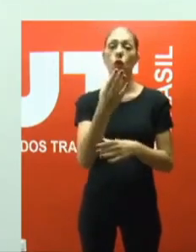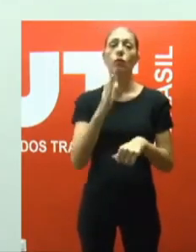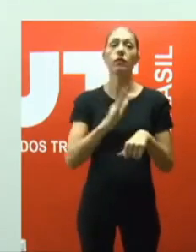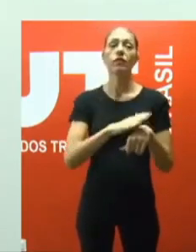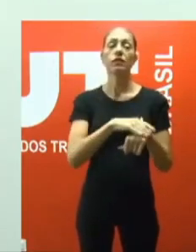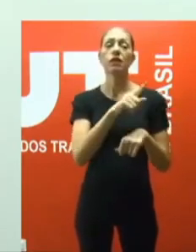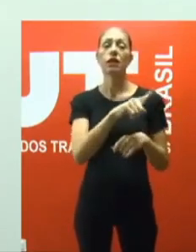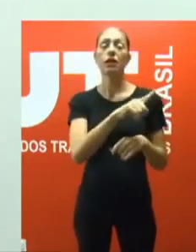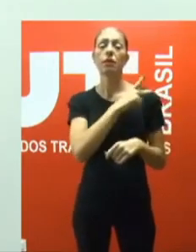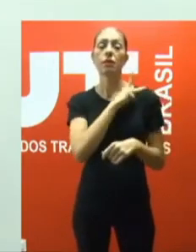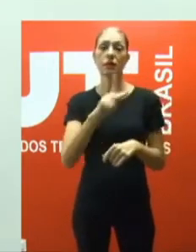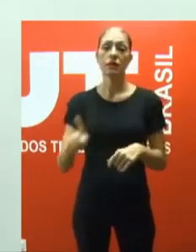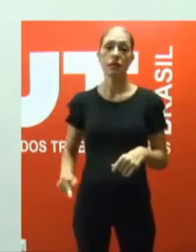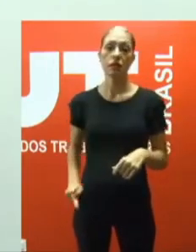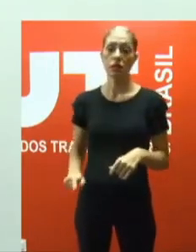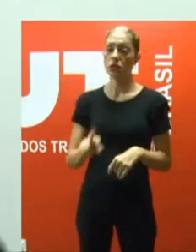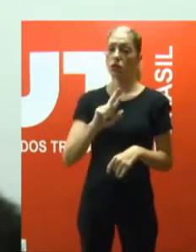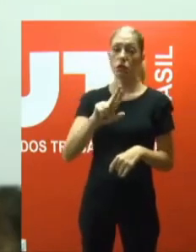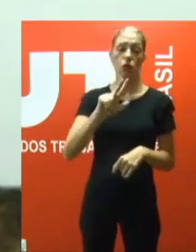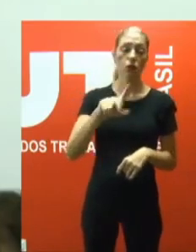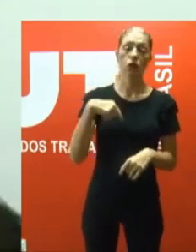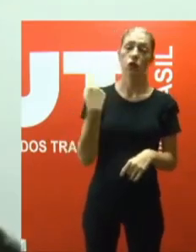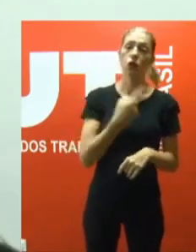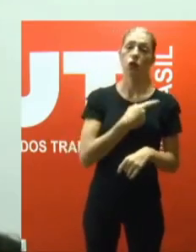presidente da República? Não fomos nós do PT.